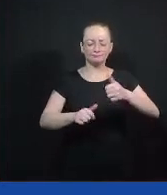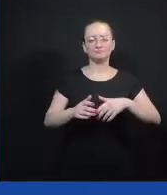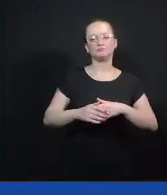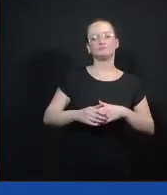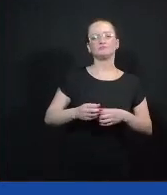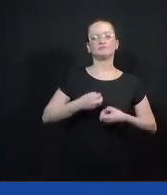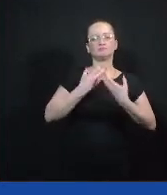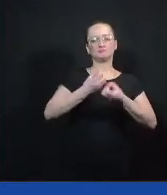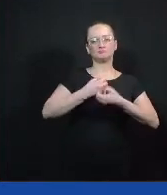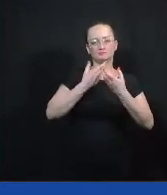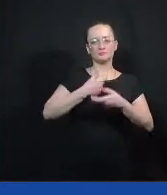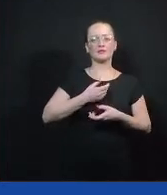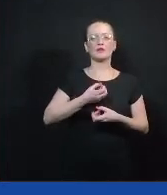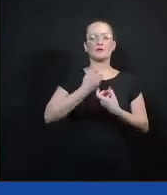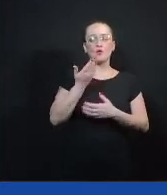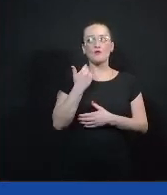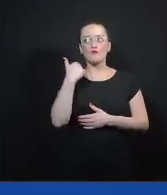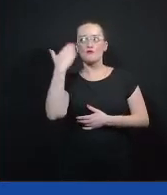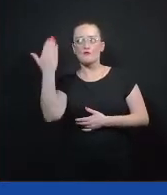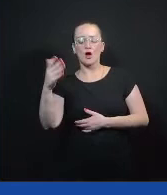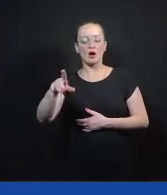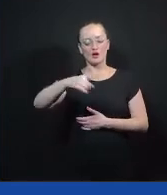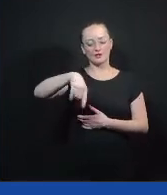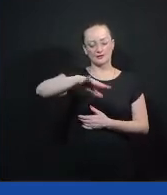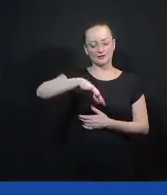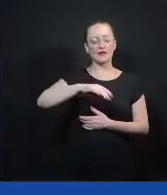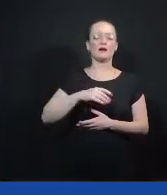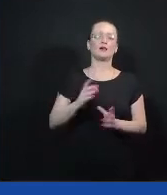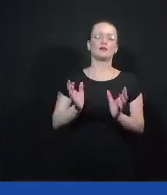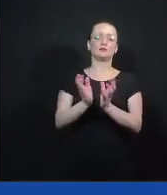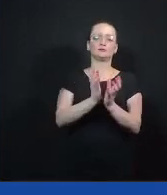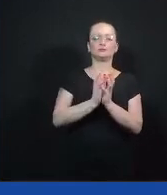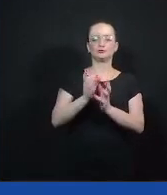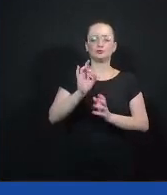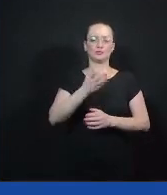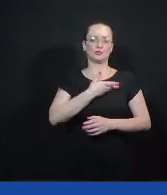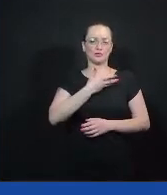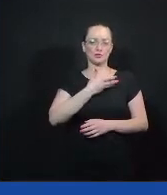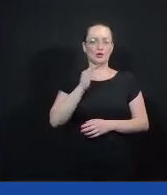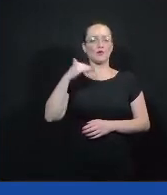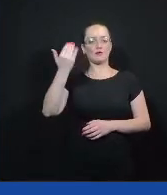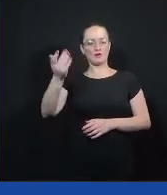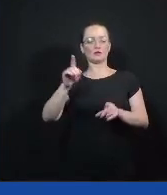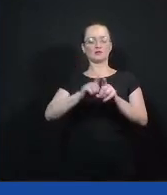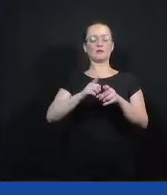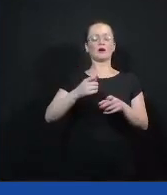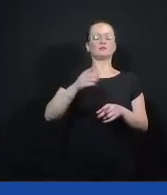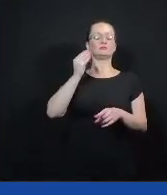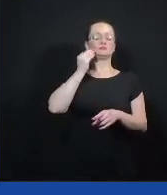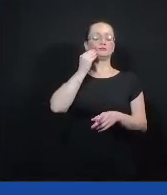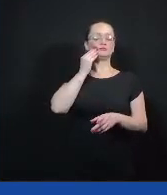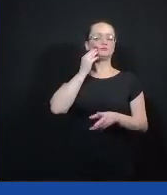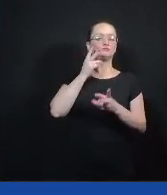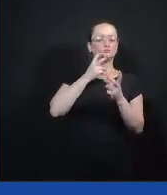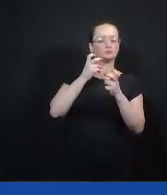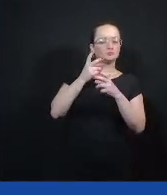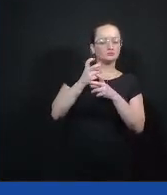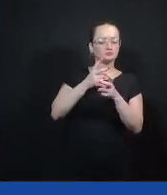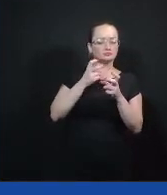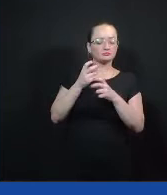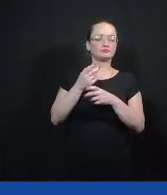informação também um pouco fora daquele círculo ali comum. Isso tudo é muito importante. A gente sabe, né, que as notícias